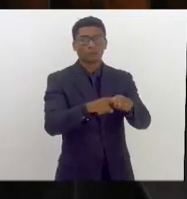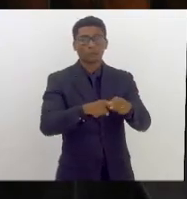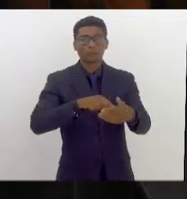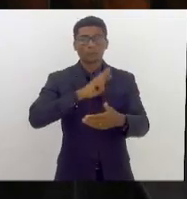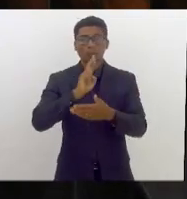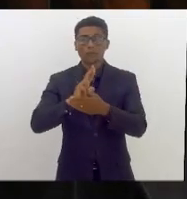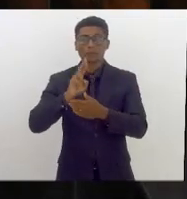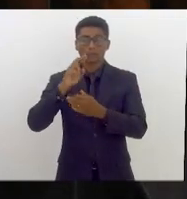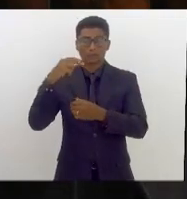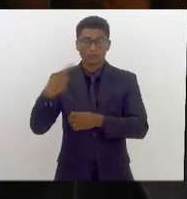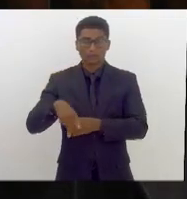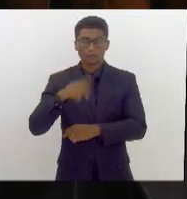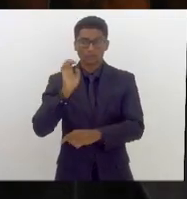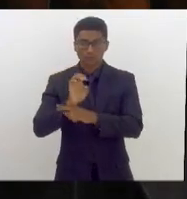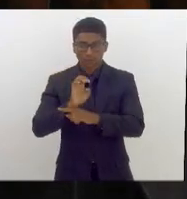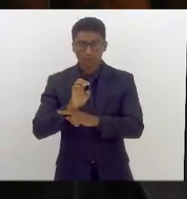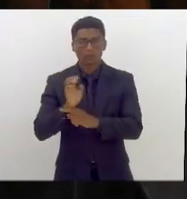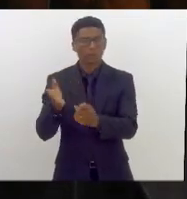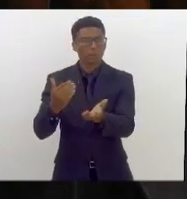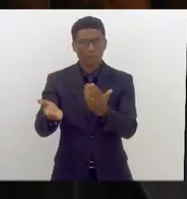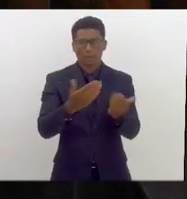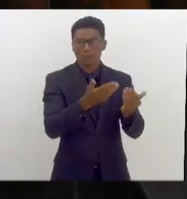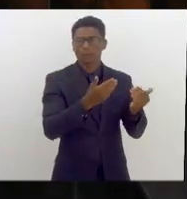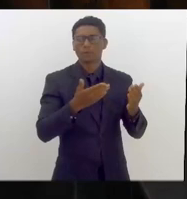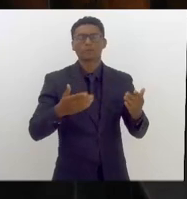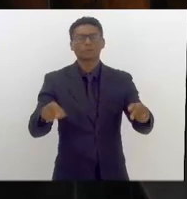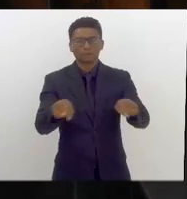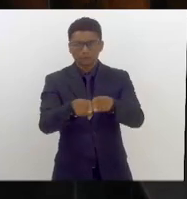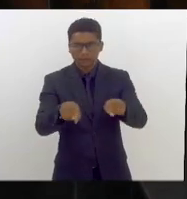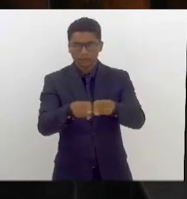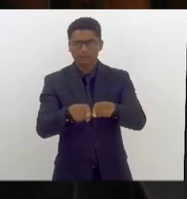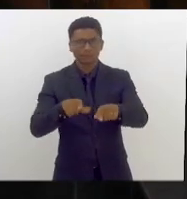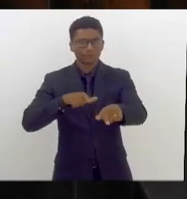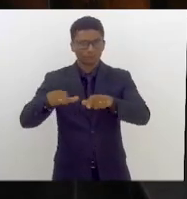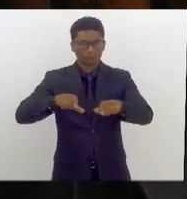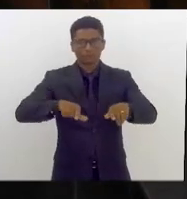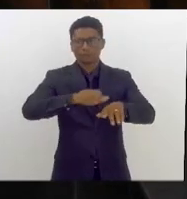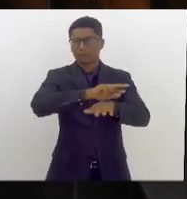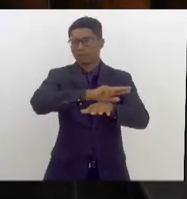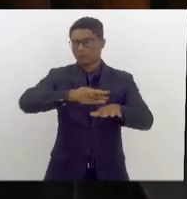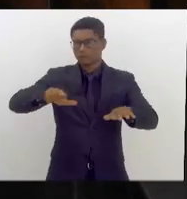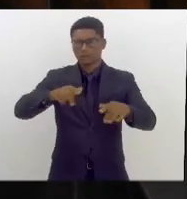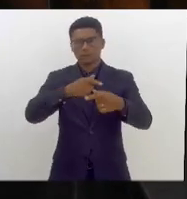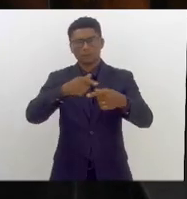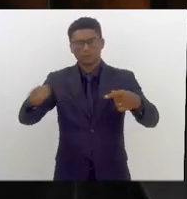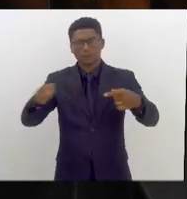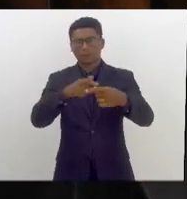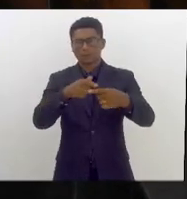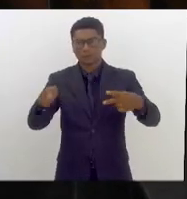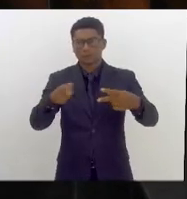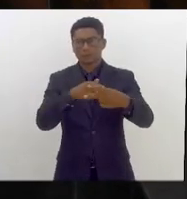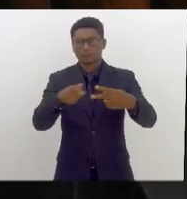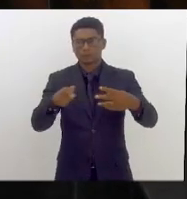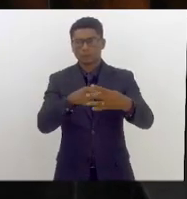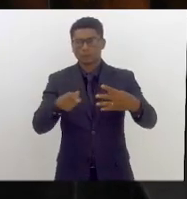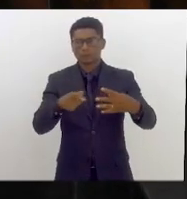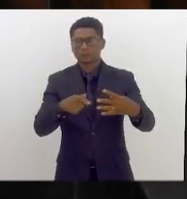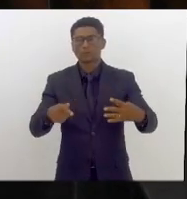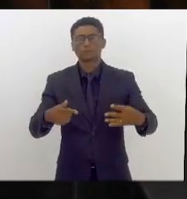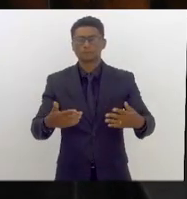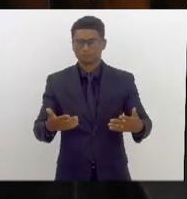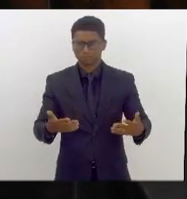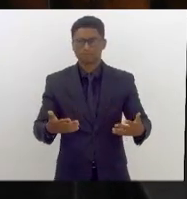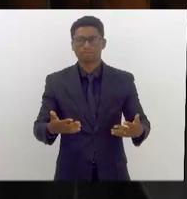do Estado, enfim, e com os trabalhos que transcorreram semanalmente com muita